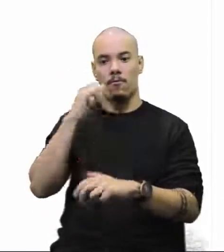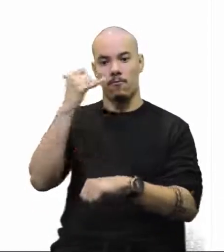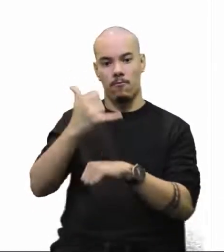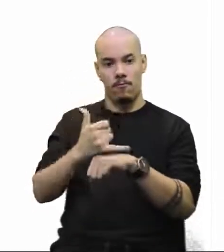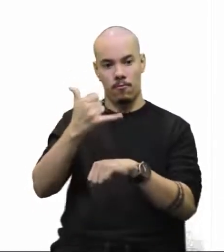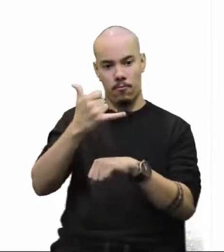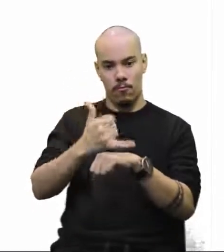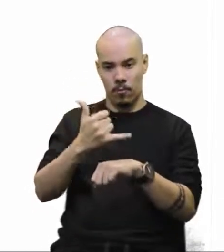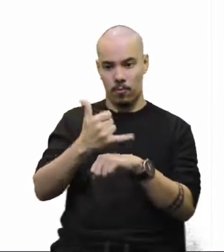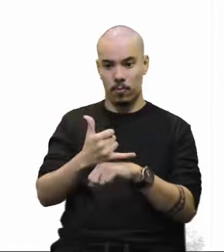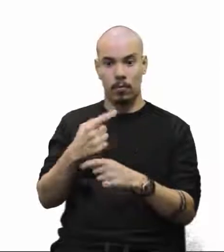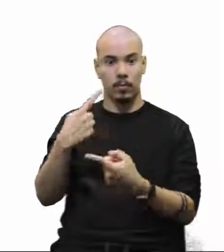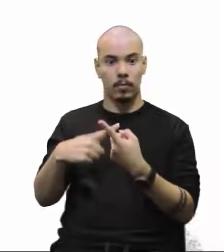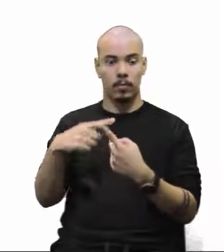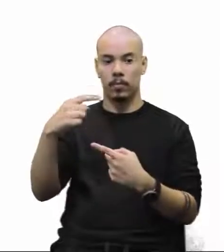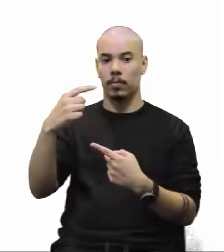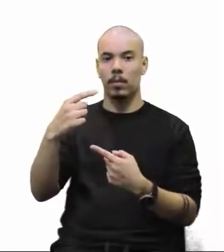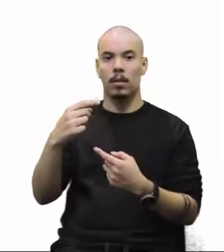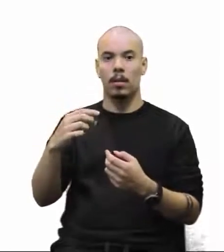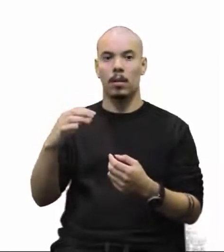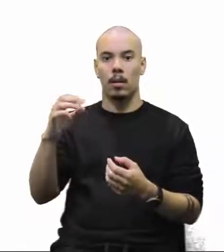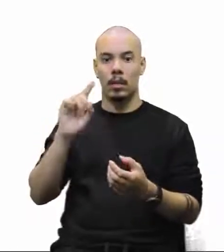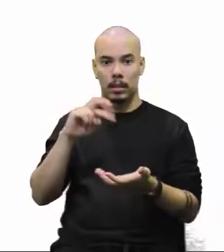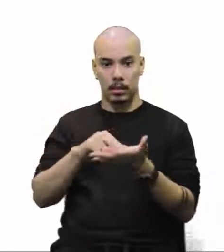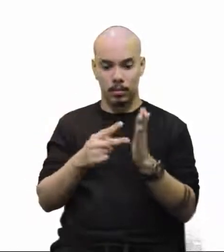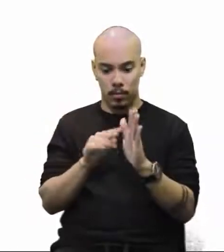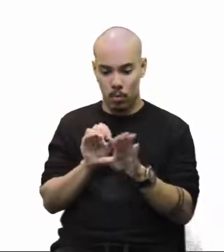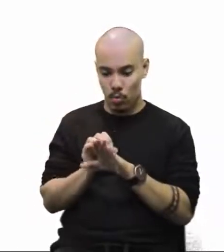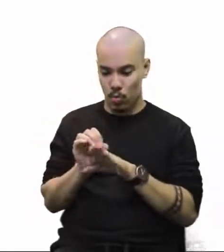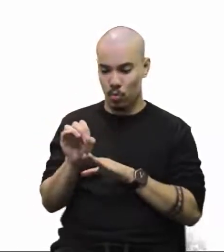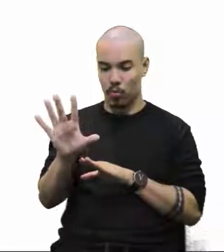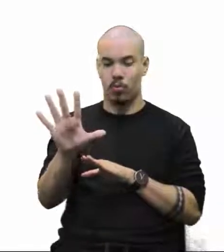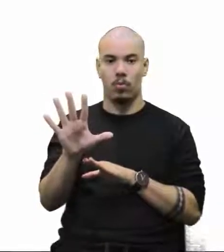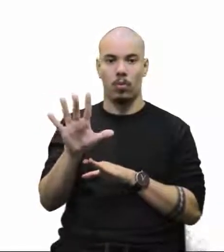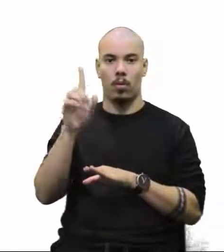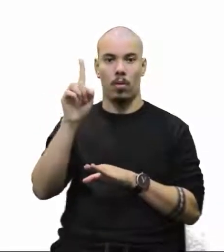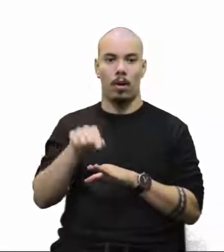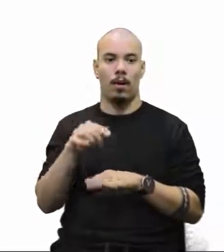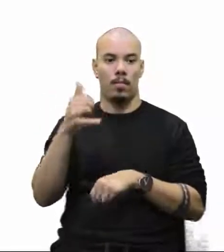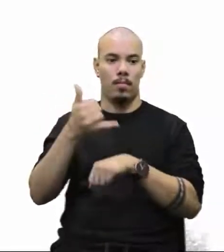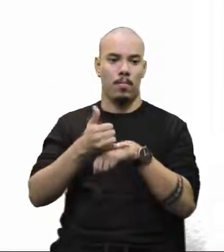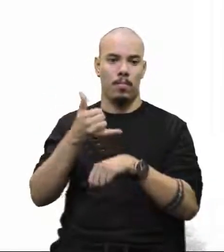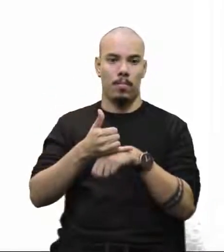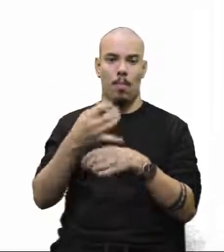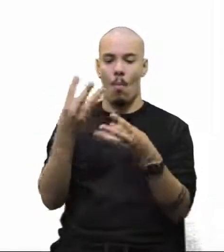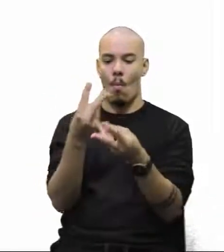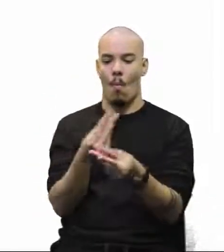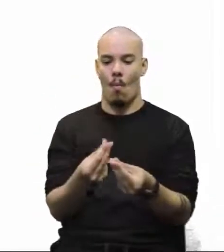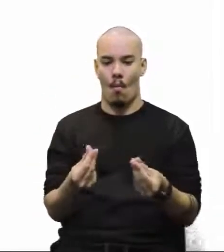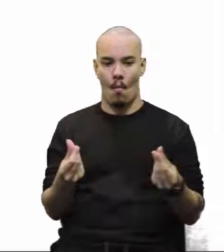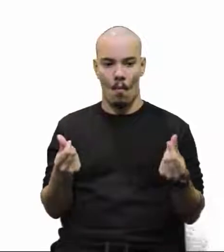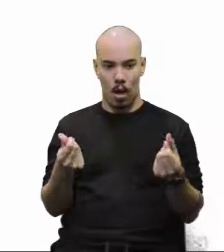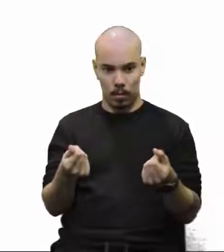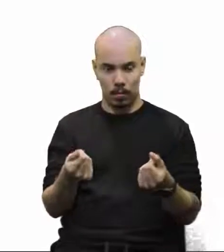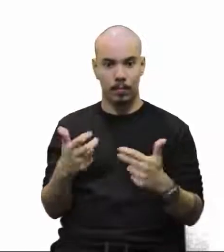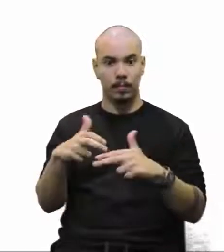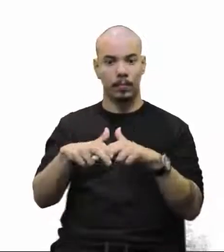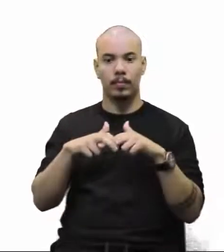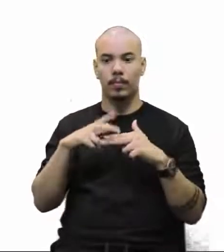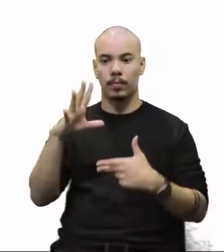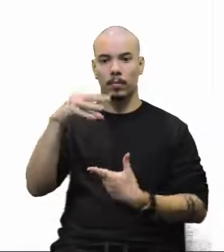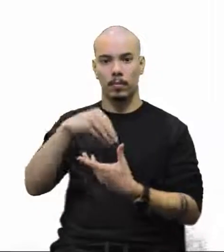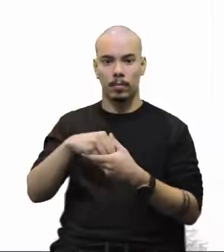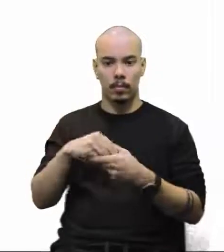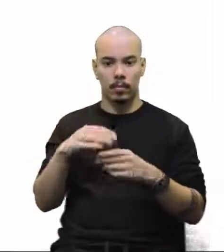ligado ali, porque o mercúrio aí é um condutor, né? Isso, é um metal líquido, né? É. Perpendicularmente ao plano do disco,